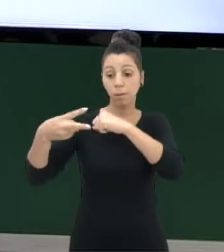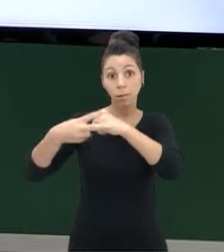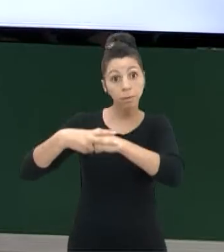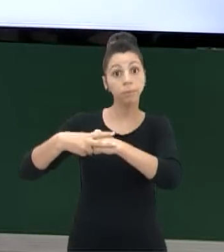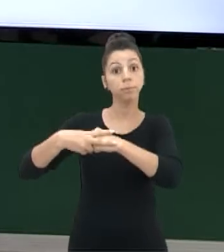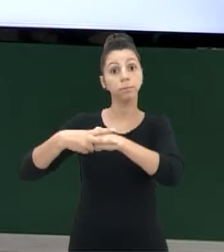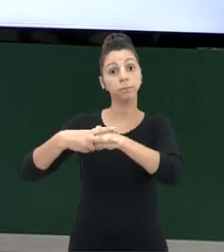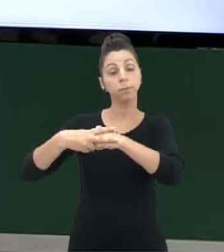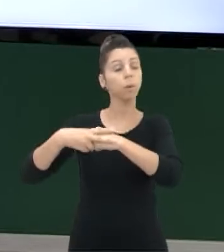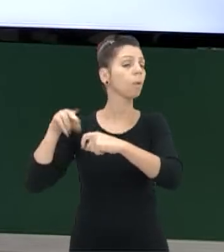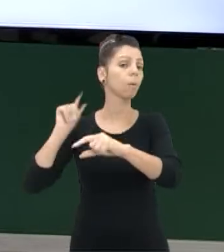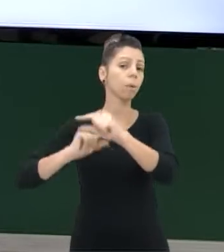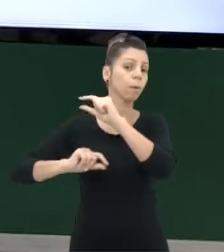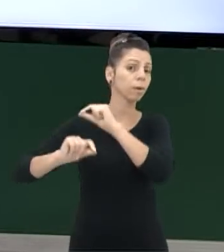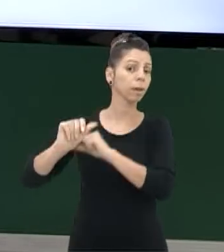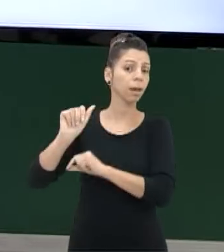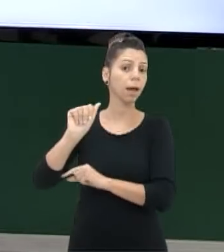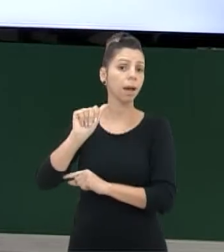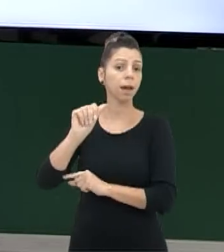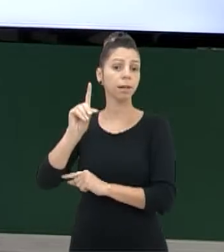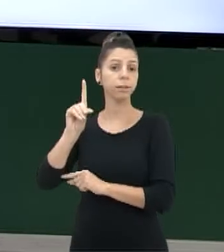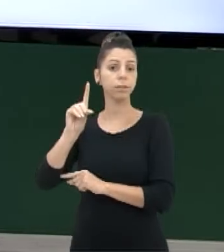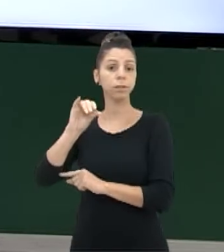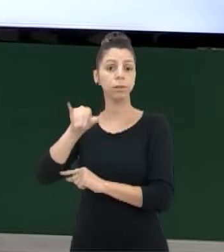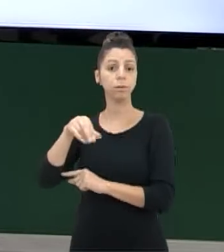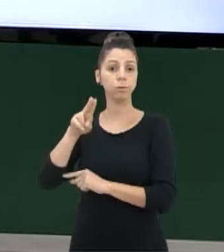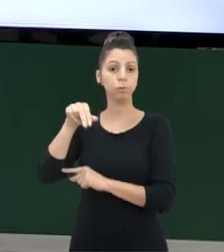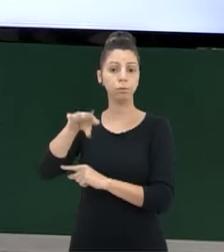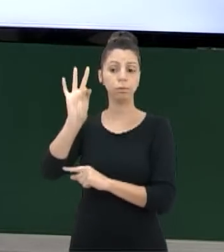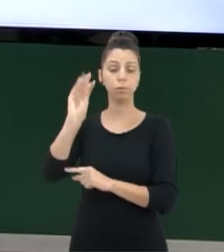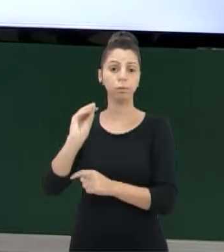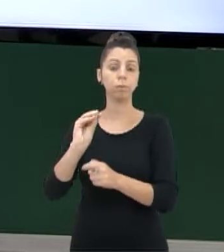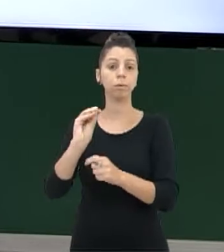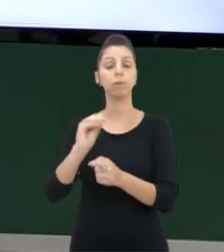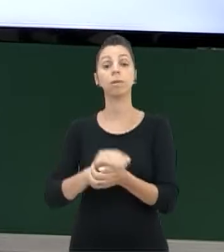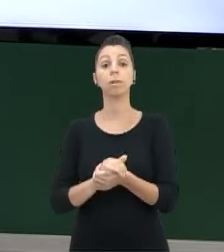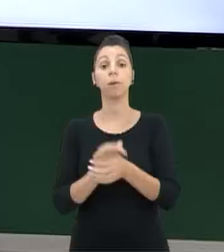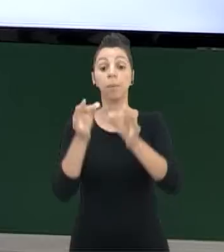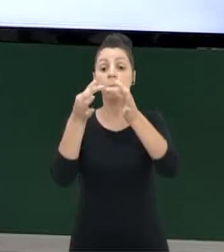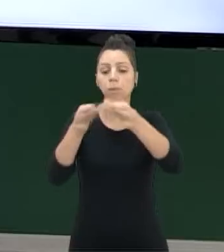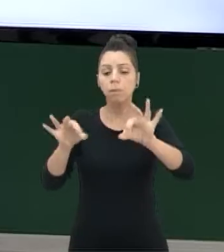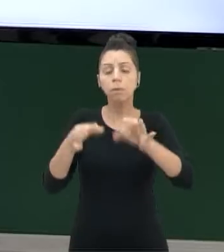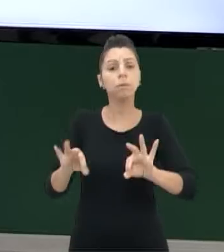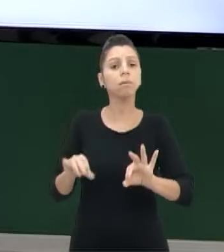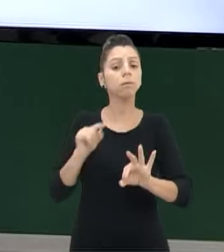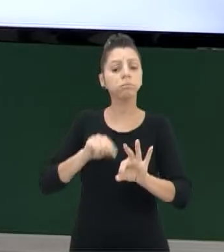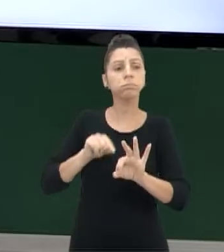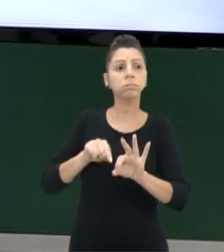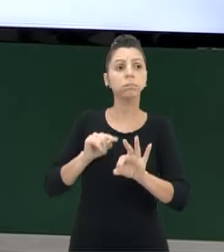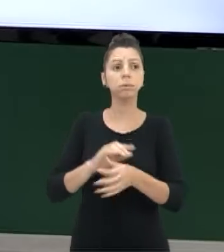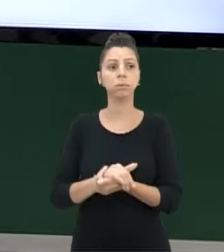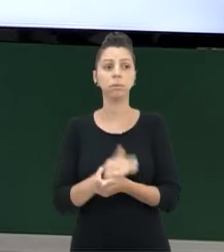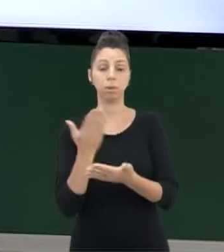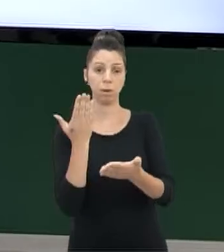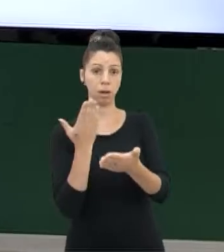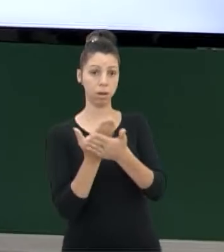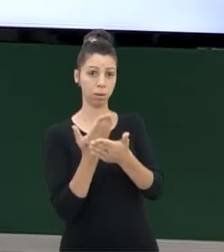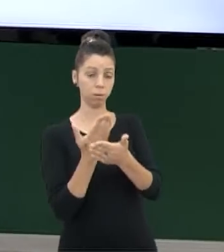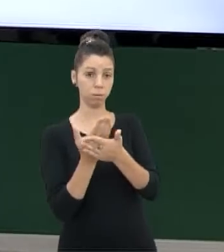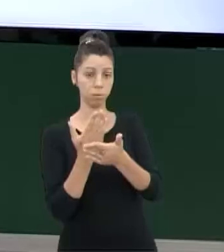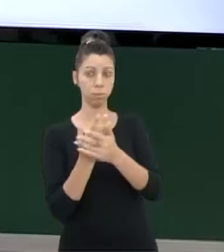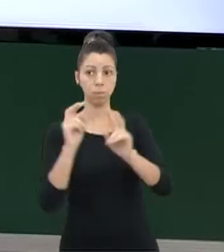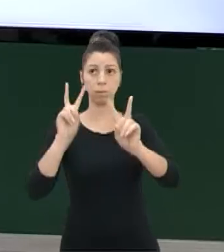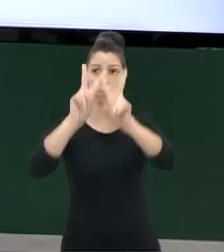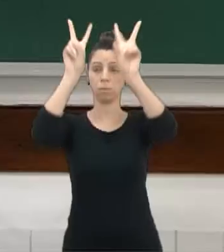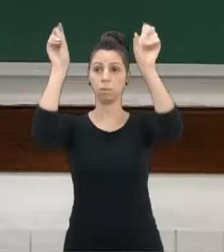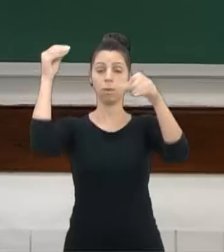vai ver. O que é? Aí a gente está estudando sintaxe. O que é a sintaxe da língua portuguesa? É o estudo dos termos que